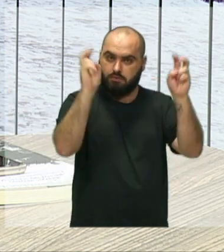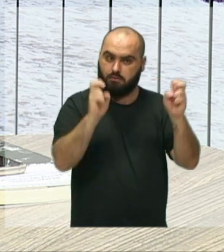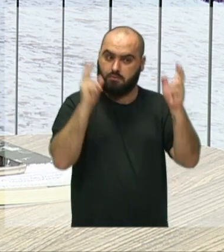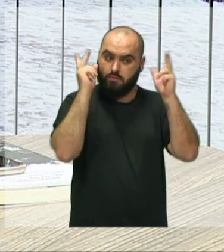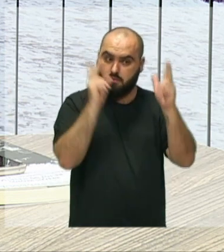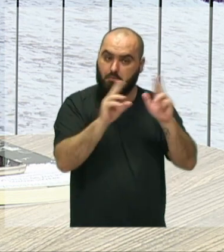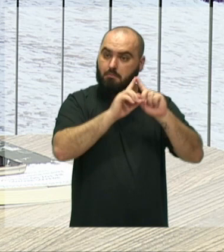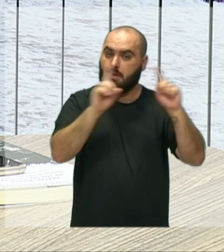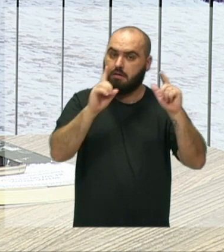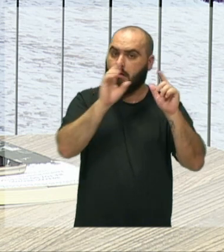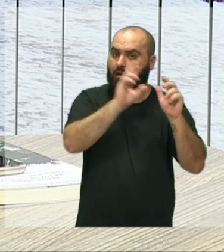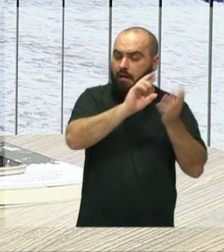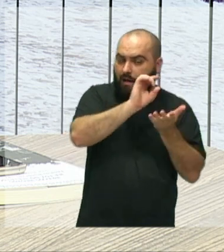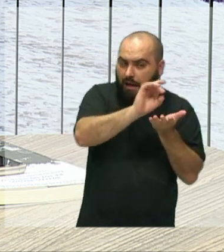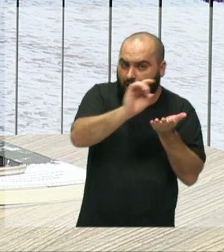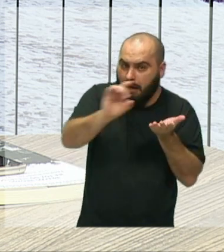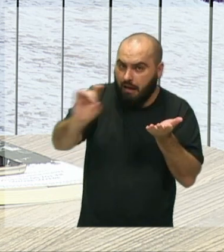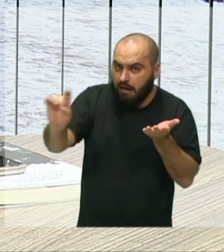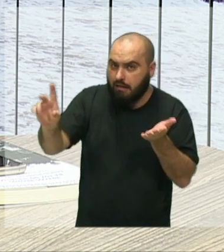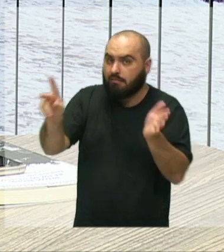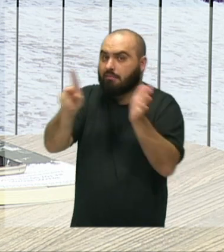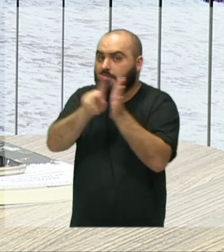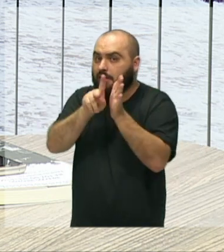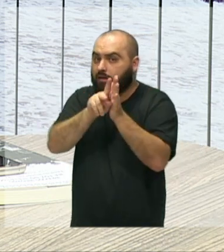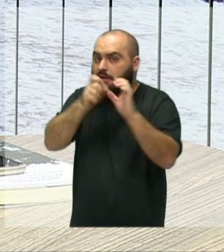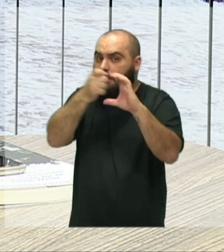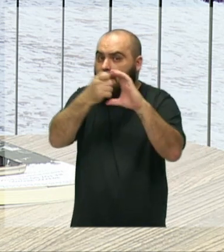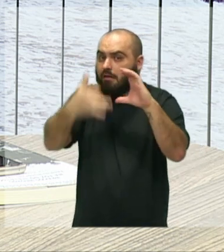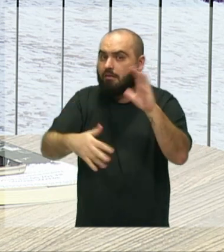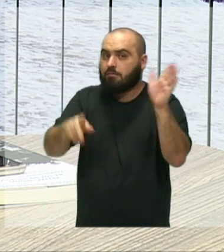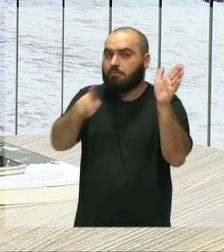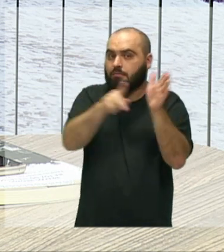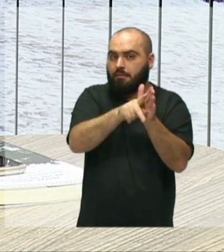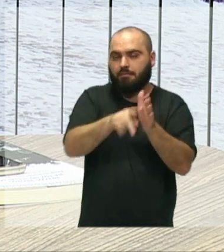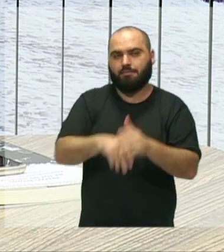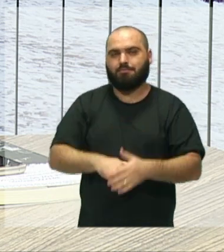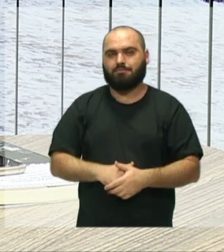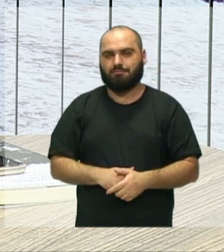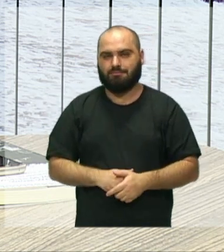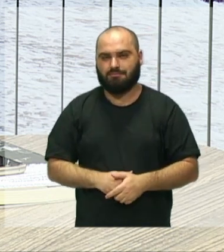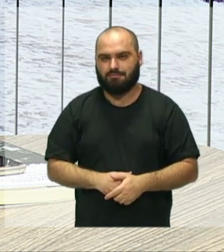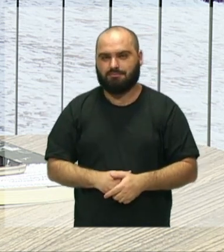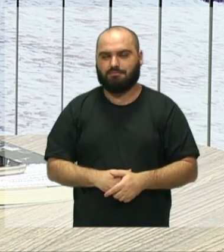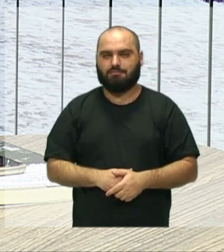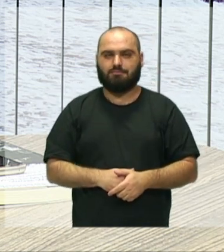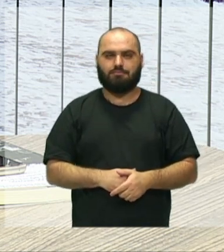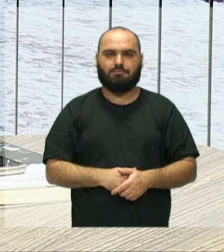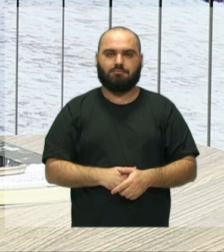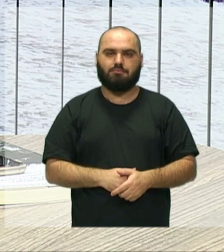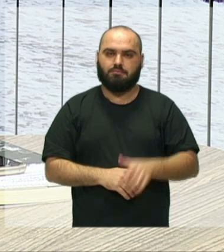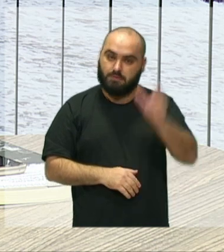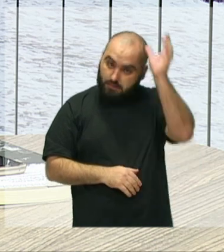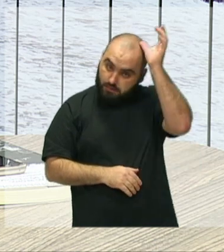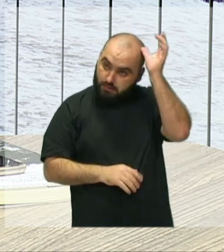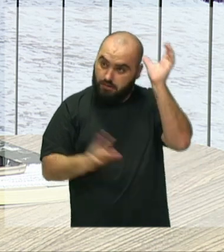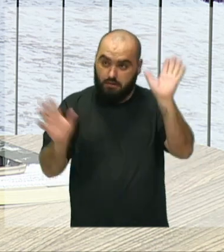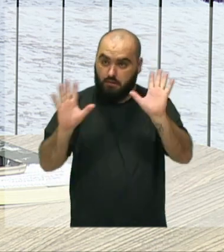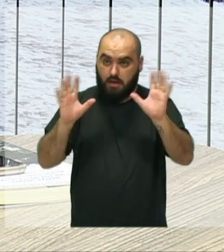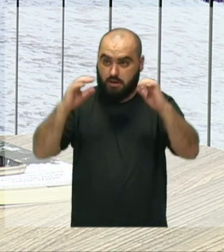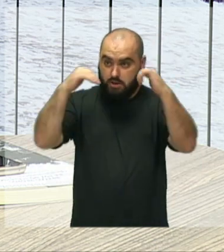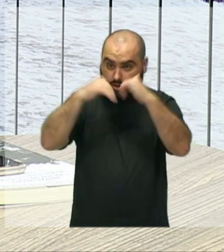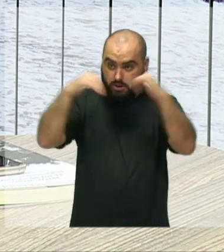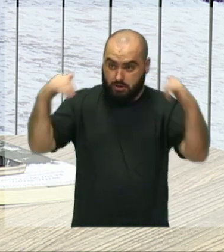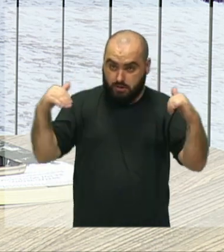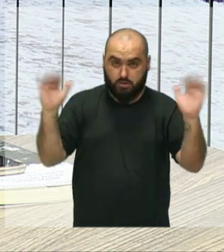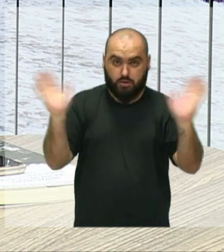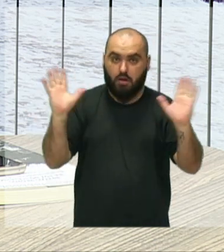cada um tem a sua peculiaridade, a sua especificidade. A gente não divide, a gente